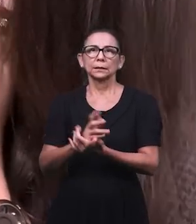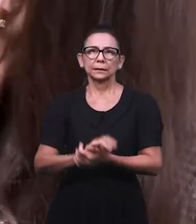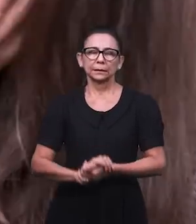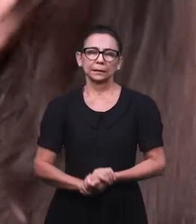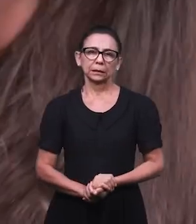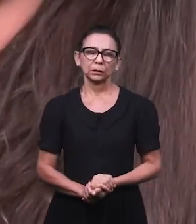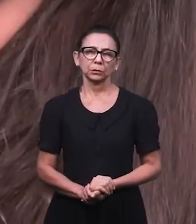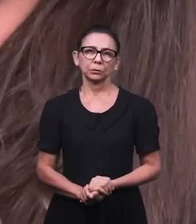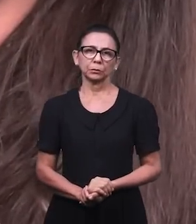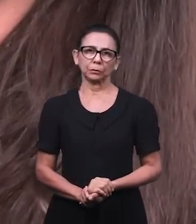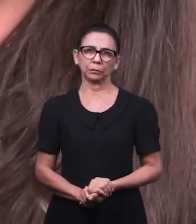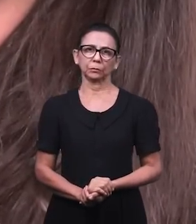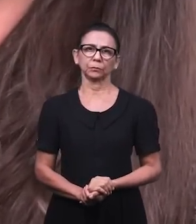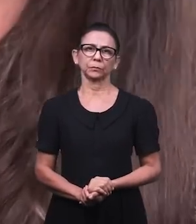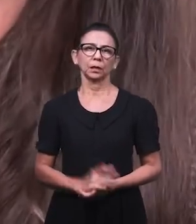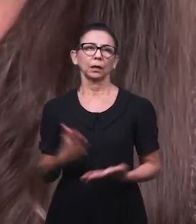ano,